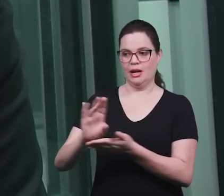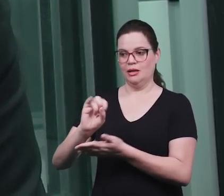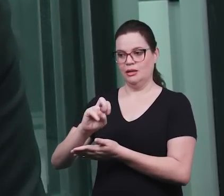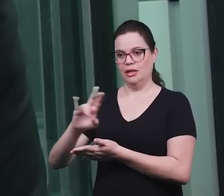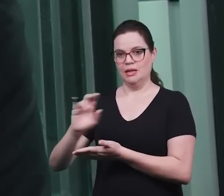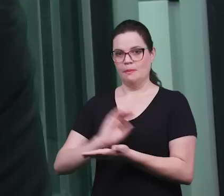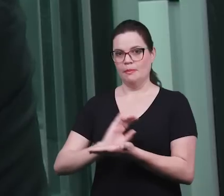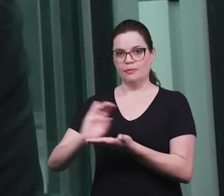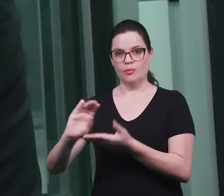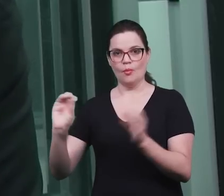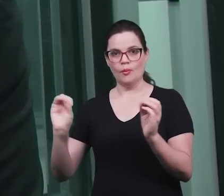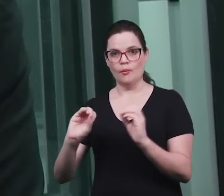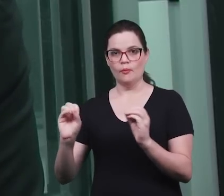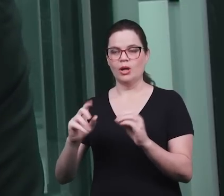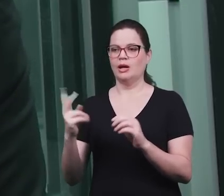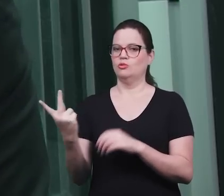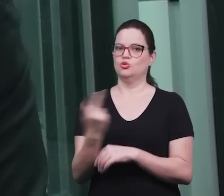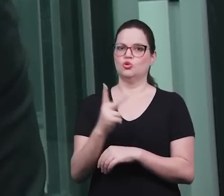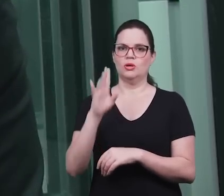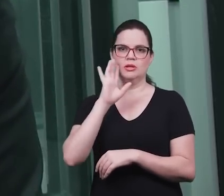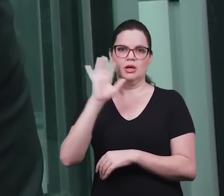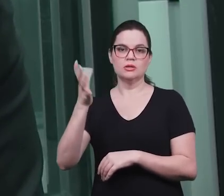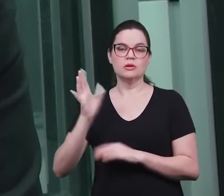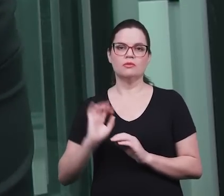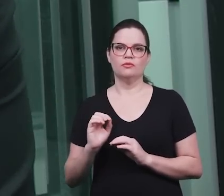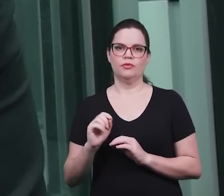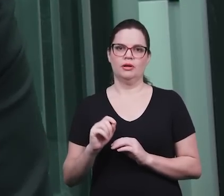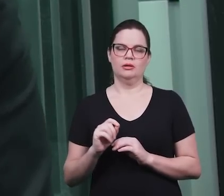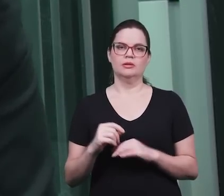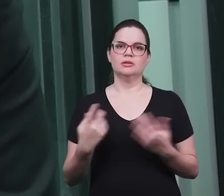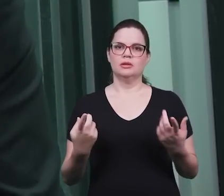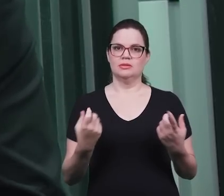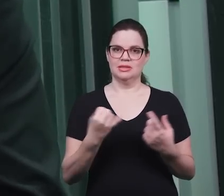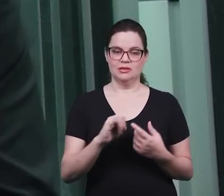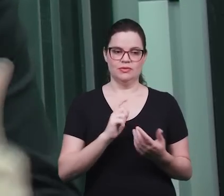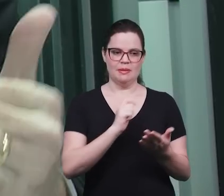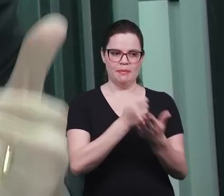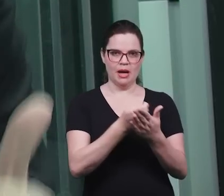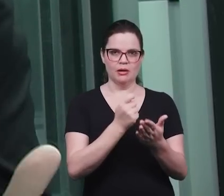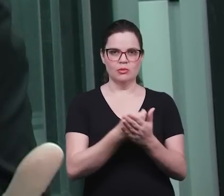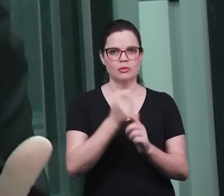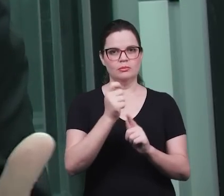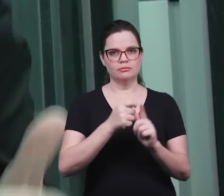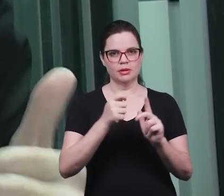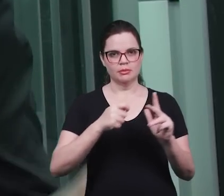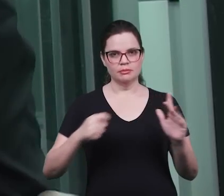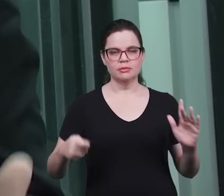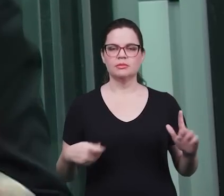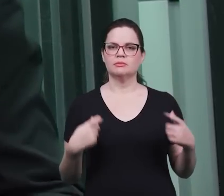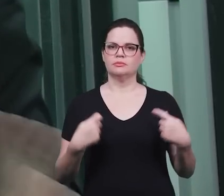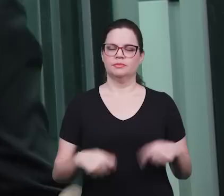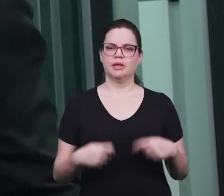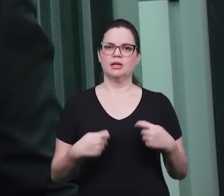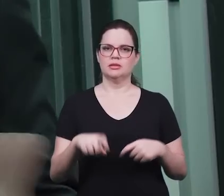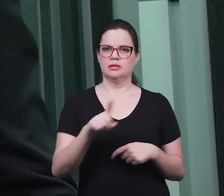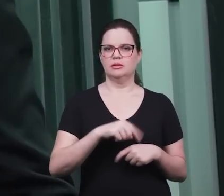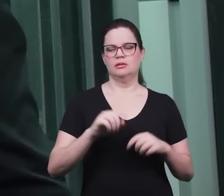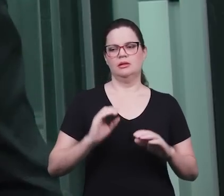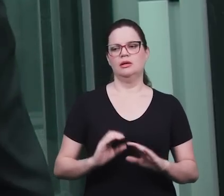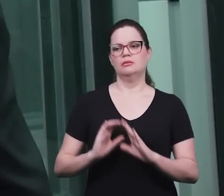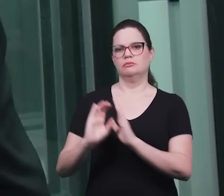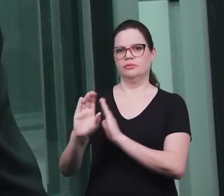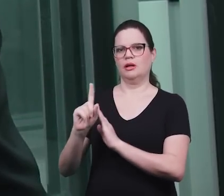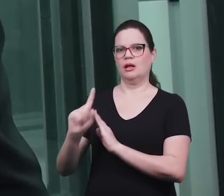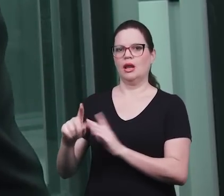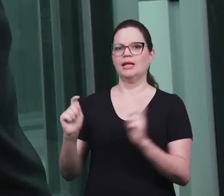computo daquele tempo de serviço como contribuição, obviamente que nos menores patamares, no salário